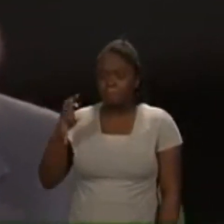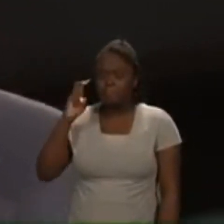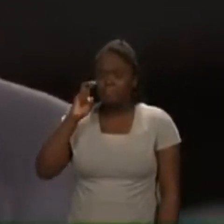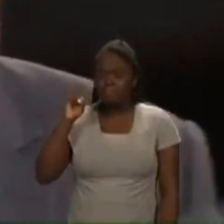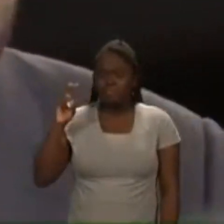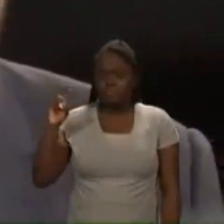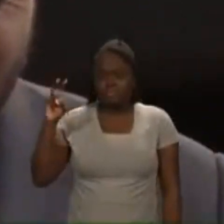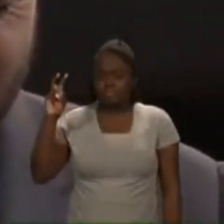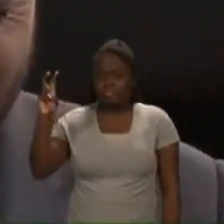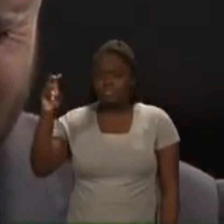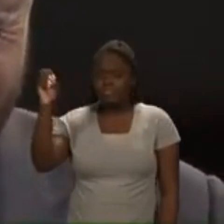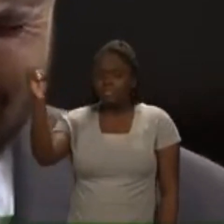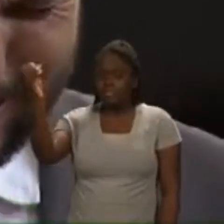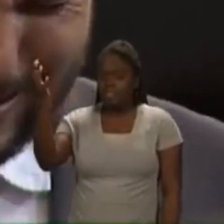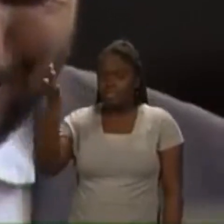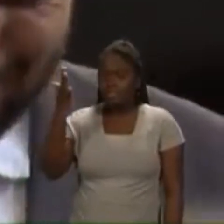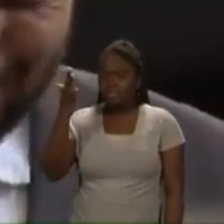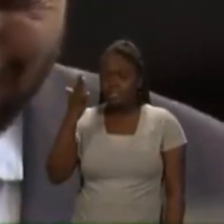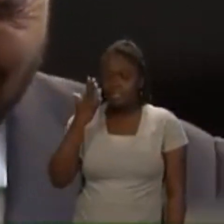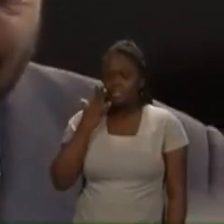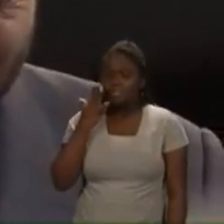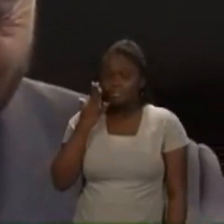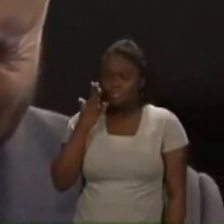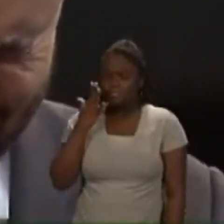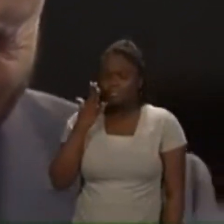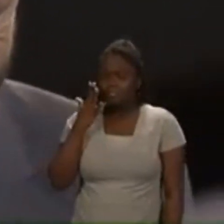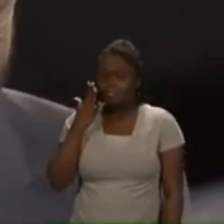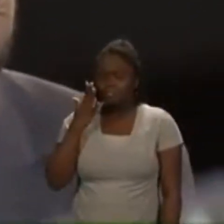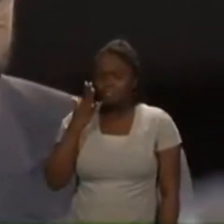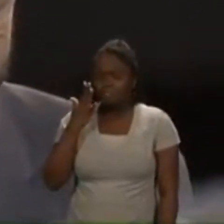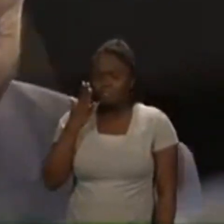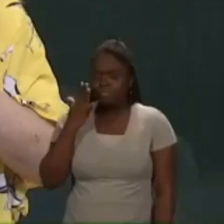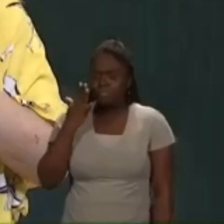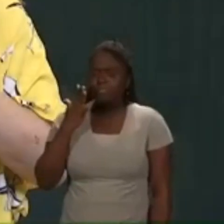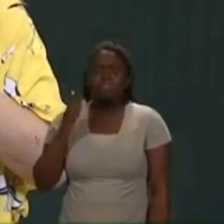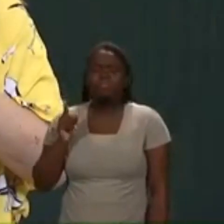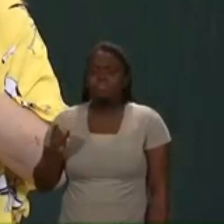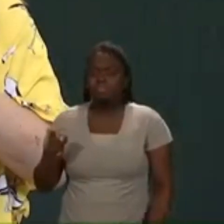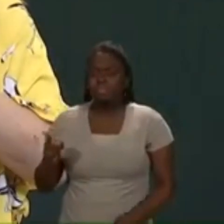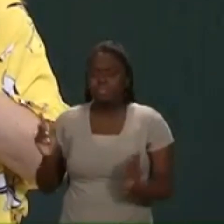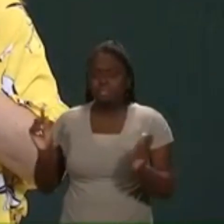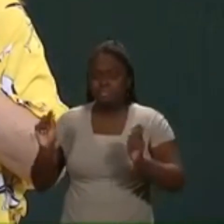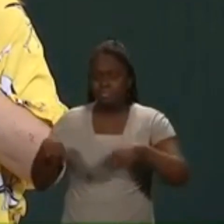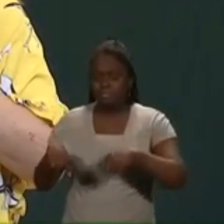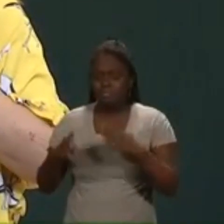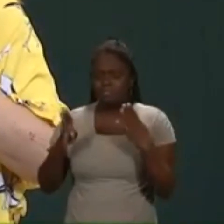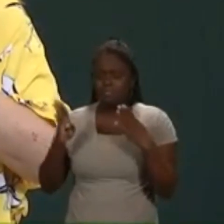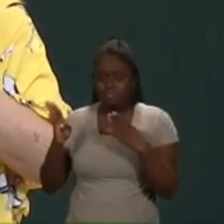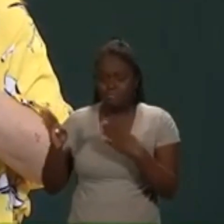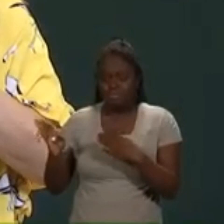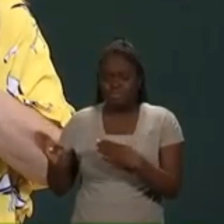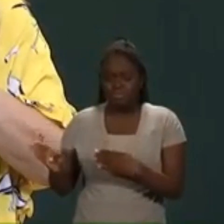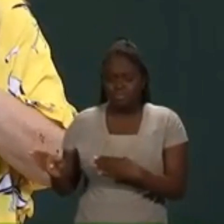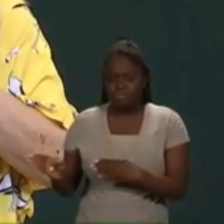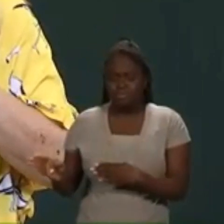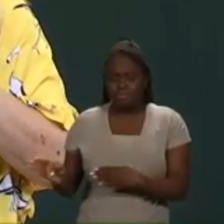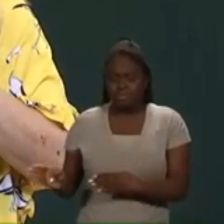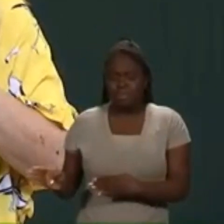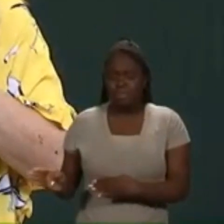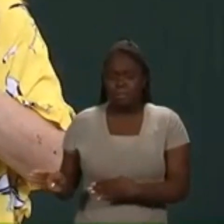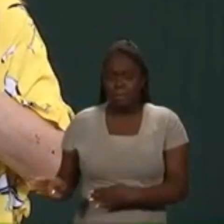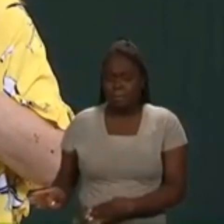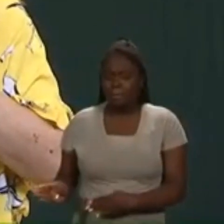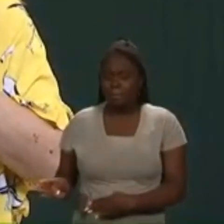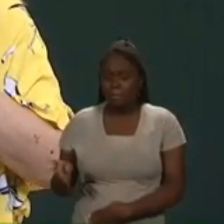e graça. Para que ele possa, com fidelidade, Senhor, ser